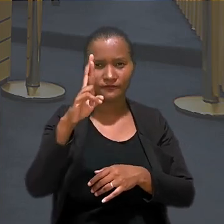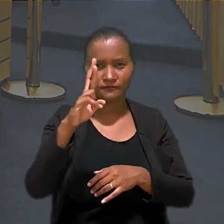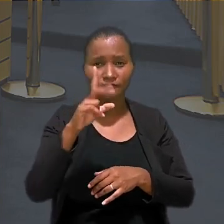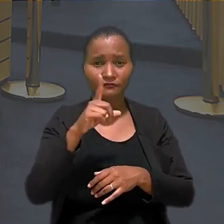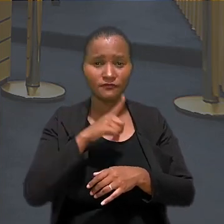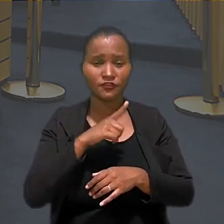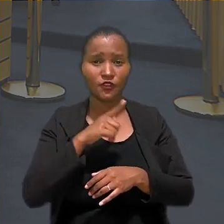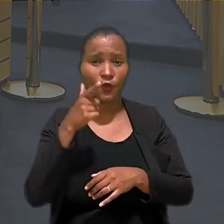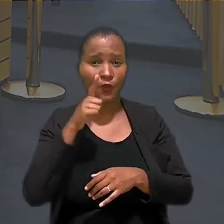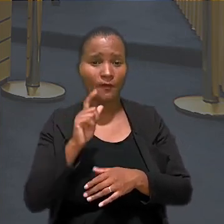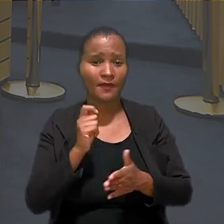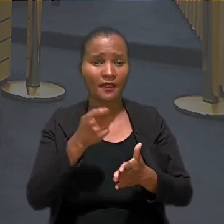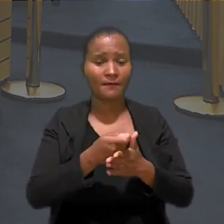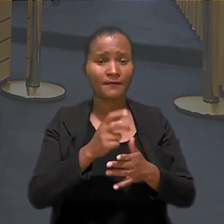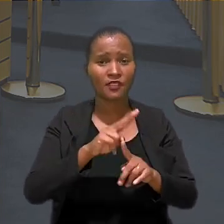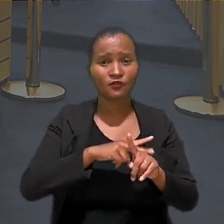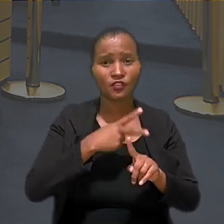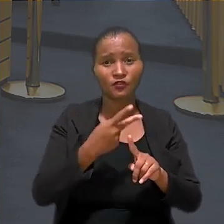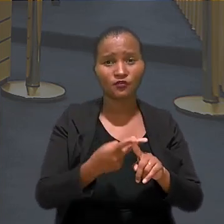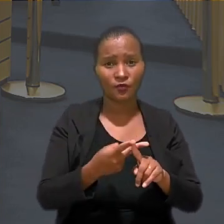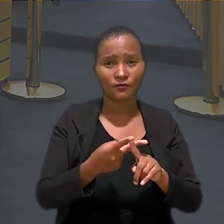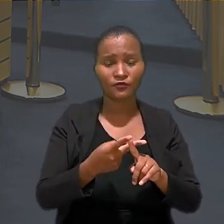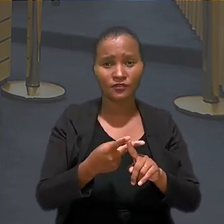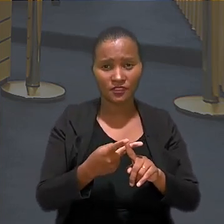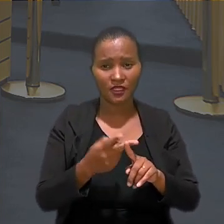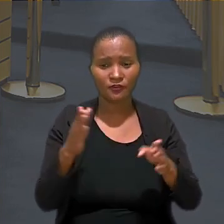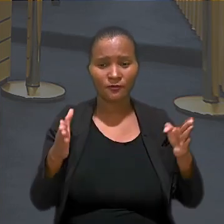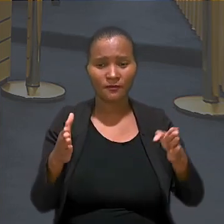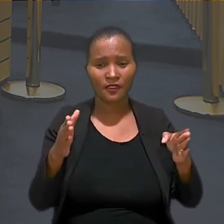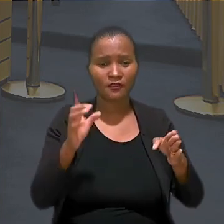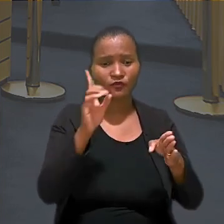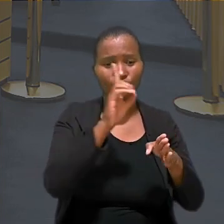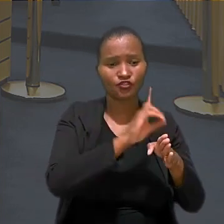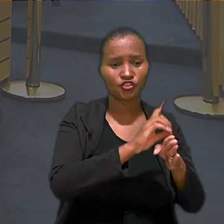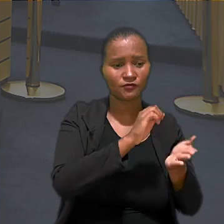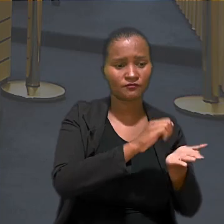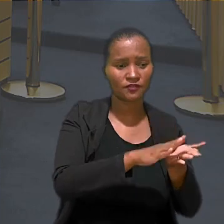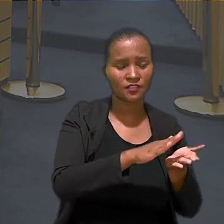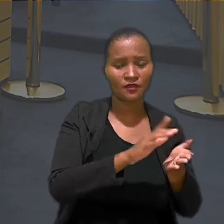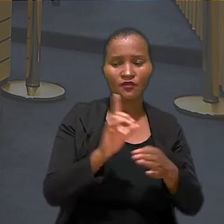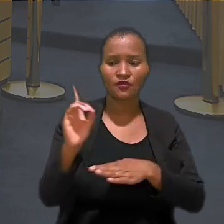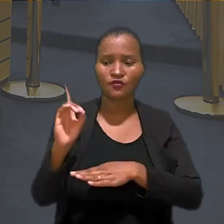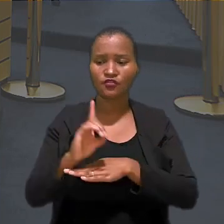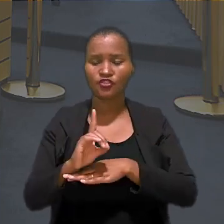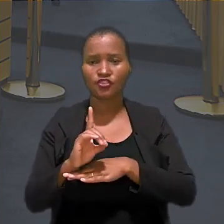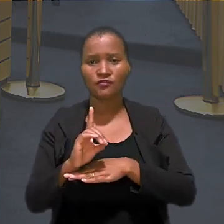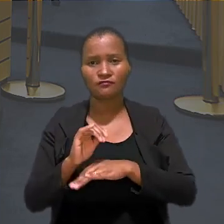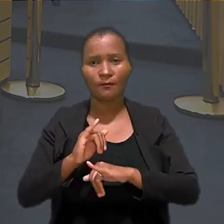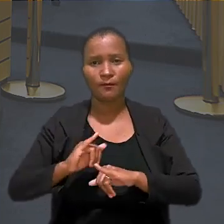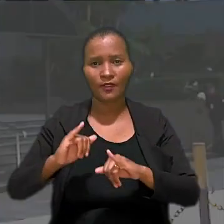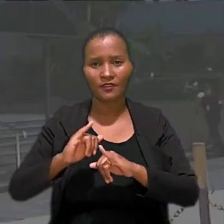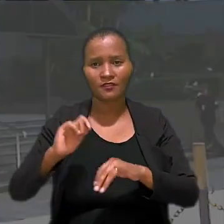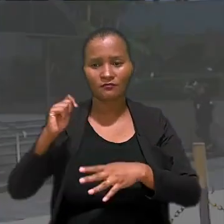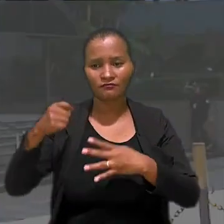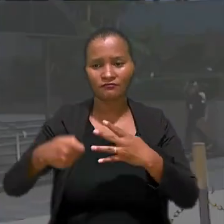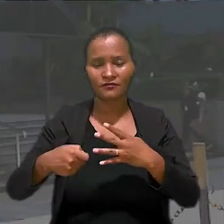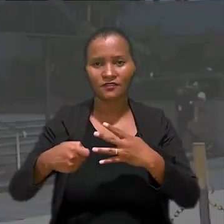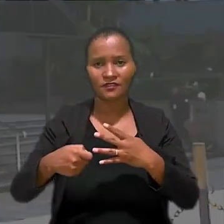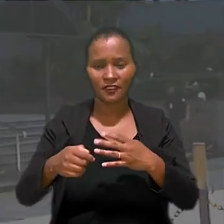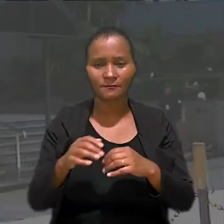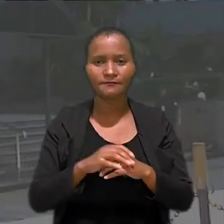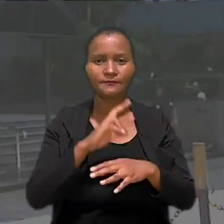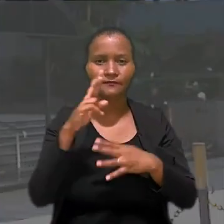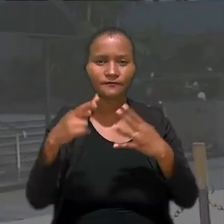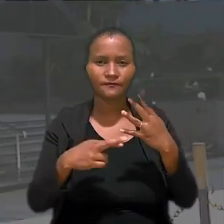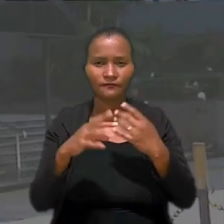primeiro grau o pagamento em dobro da remuneração do período entre a data da dispensa e a da publicação da sentença. Em grau de